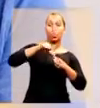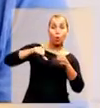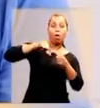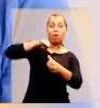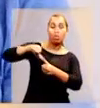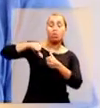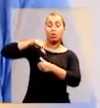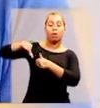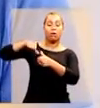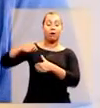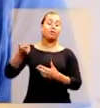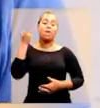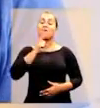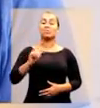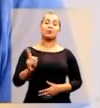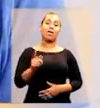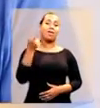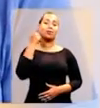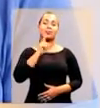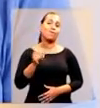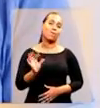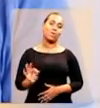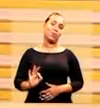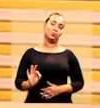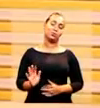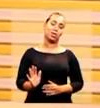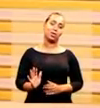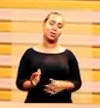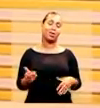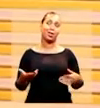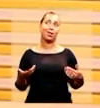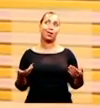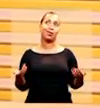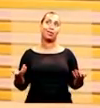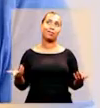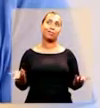trocar de cultura, não consegue